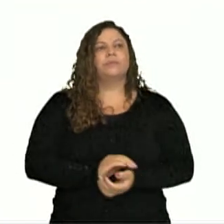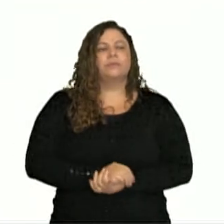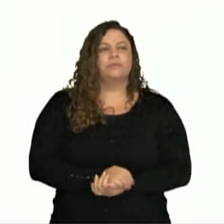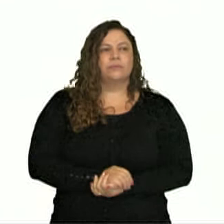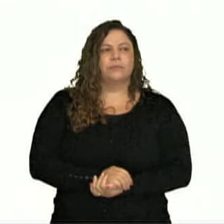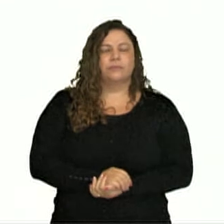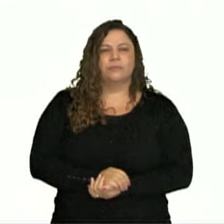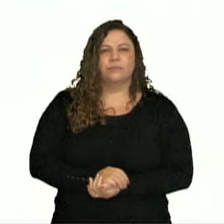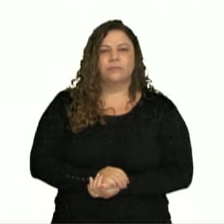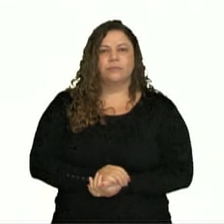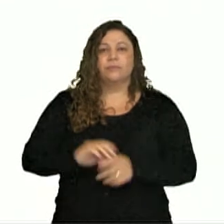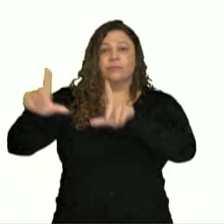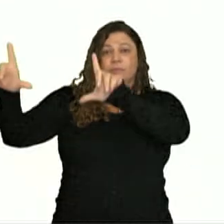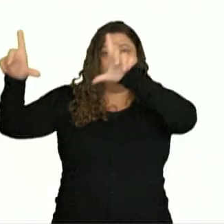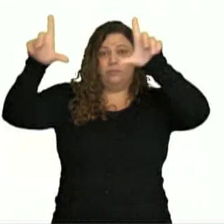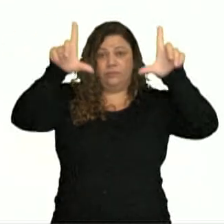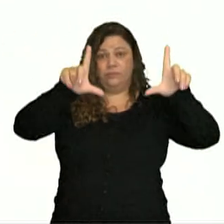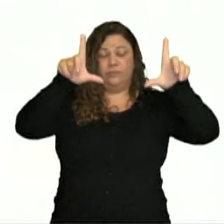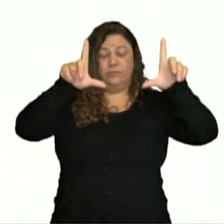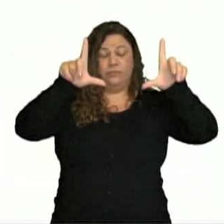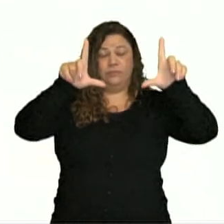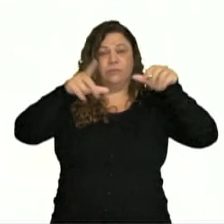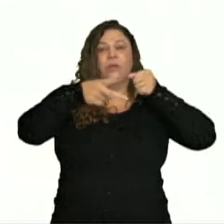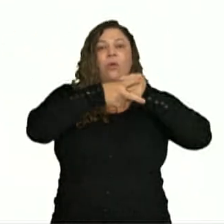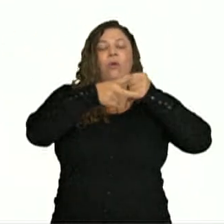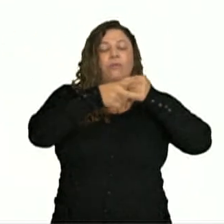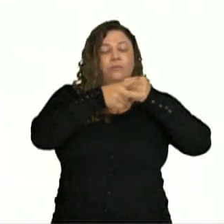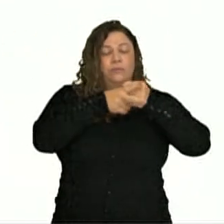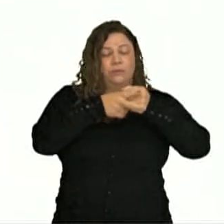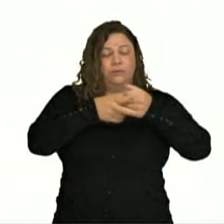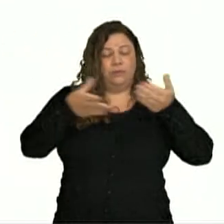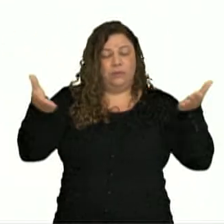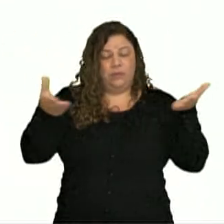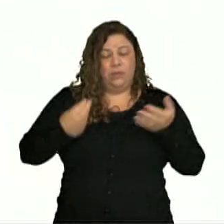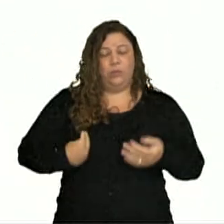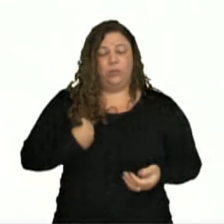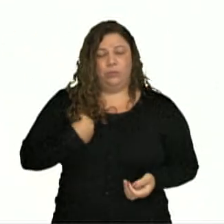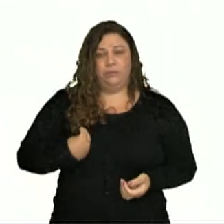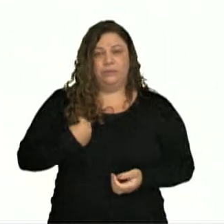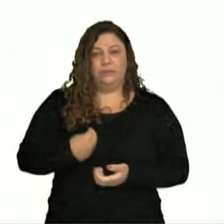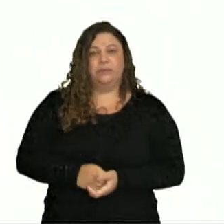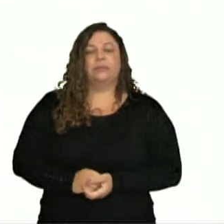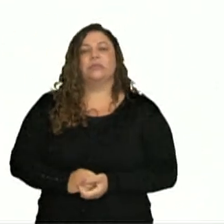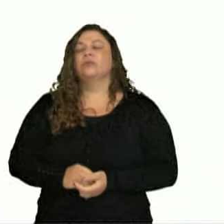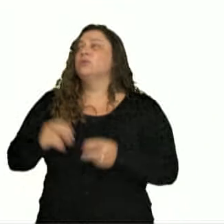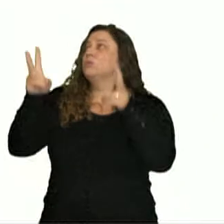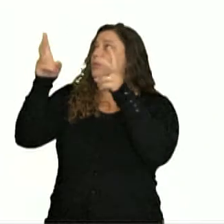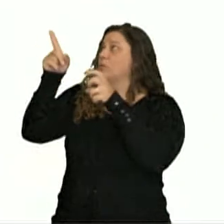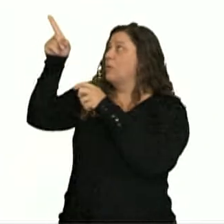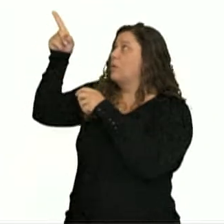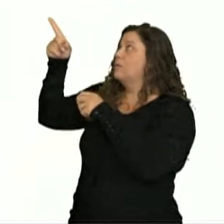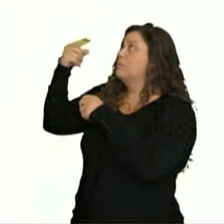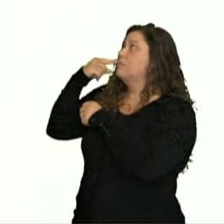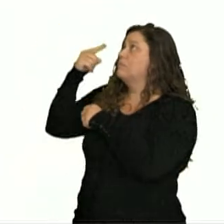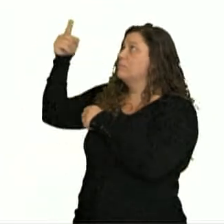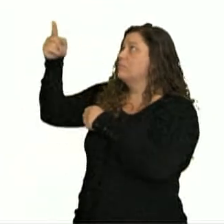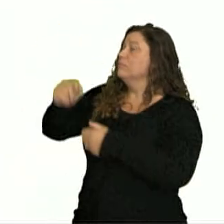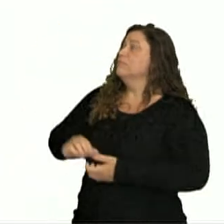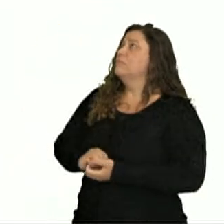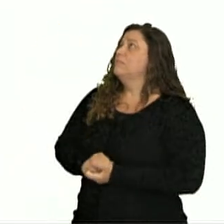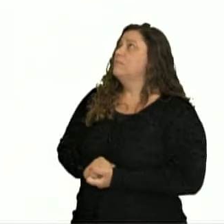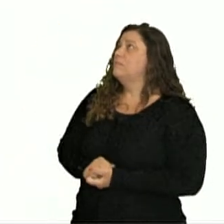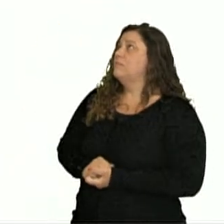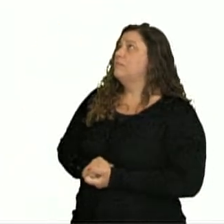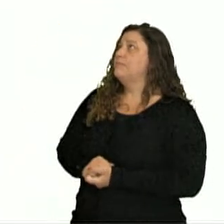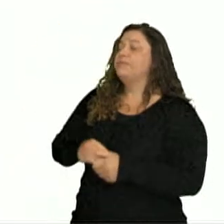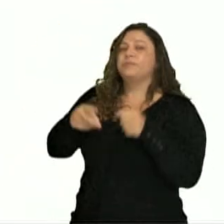aqui a conjugação do verbo rendir no presente do subjuntivo, tá? E temos ali já o verbo rendir